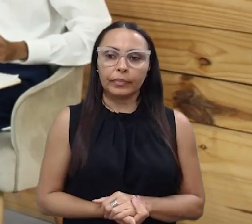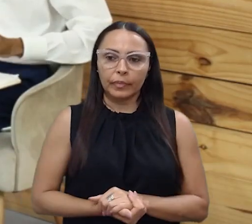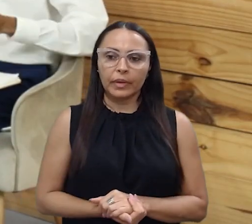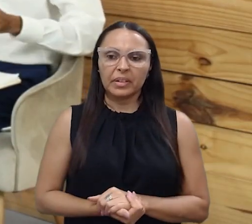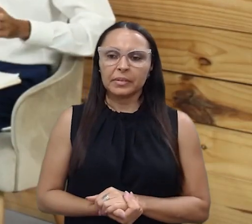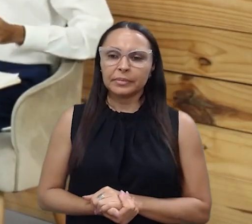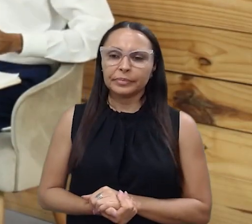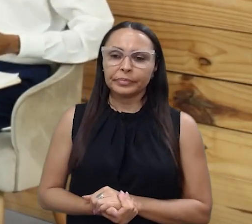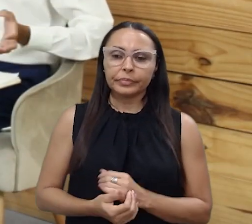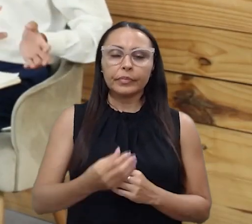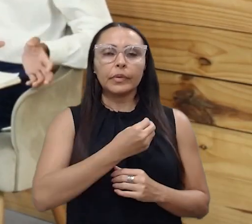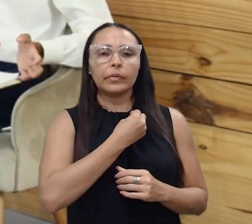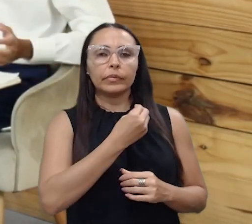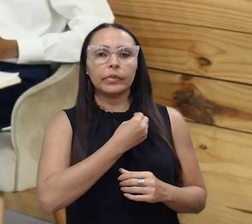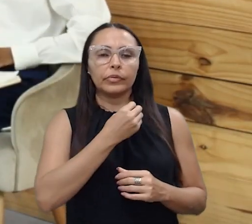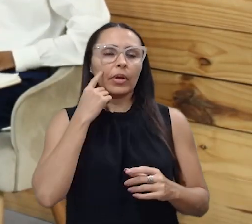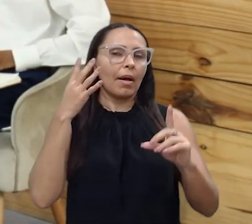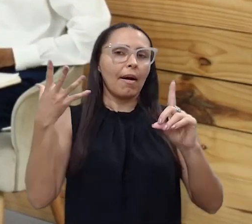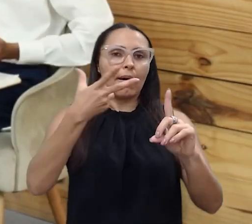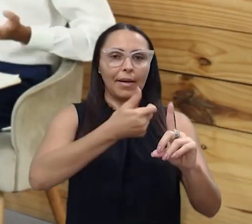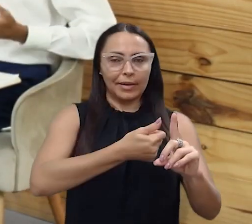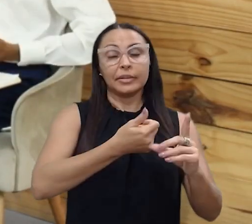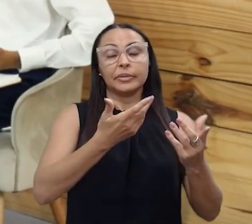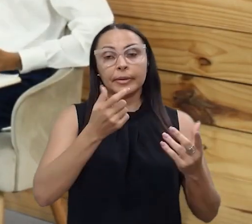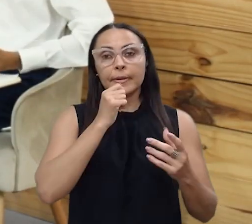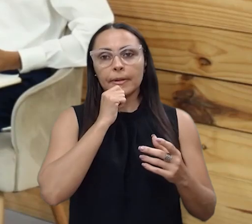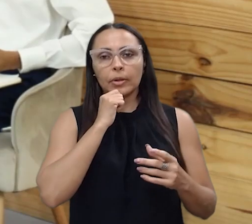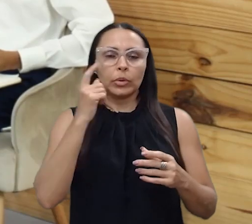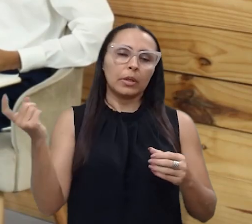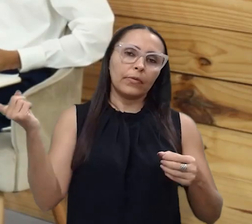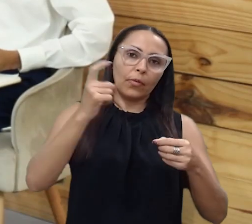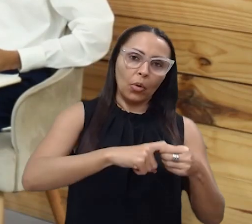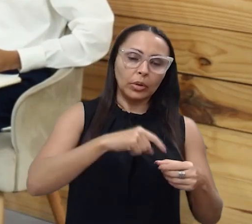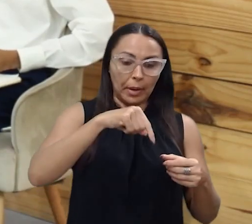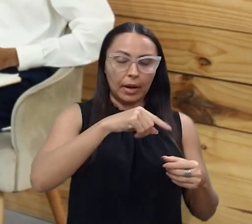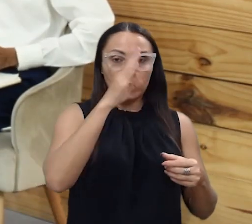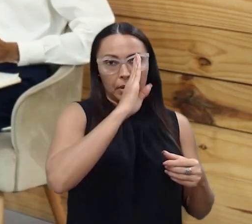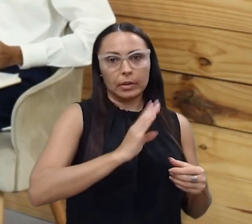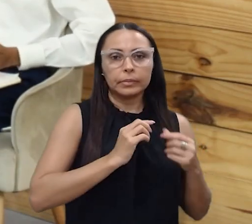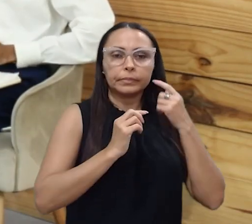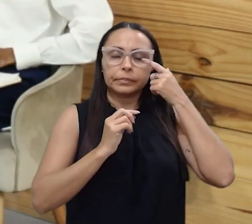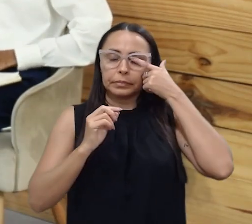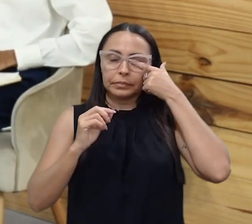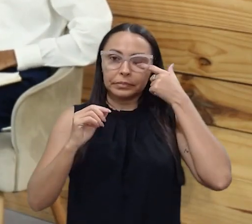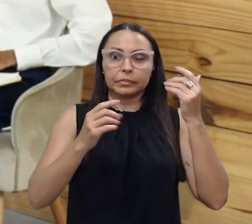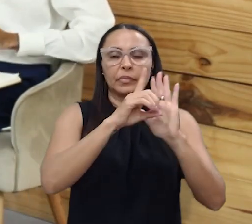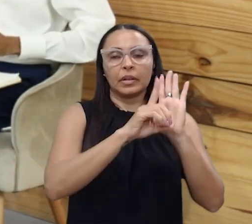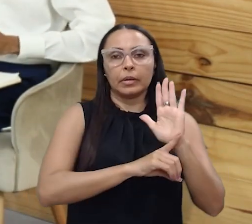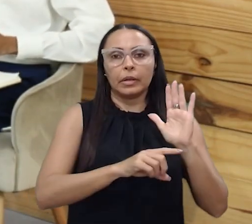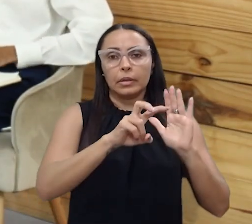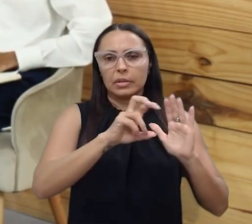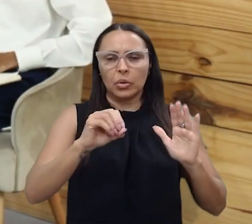a enveredar pelo caminho das artes plásticas ainda. Só quando ele volta para o Brasil, e aí já no começo da década